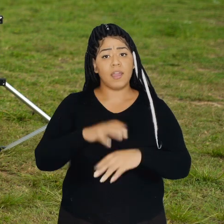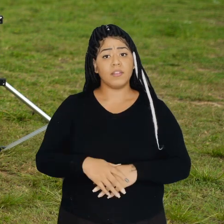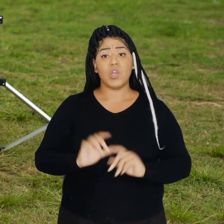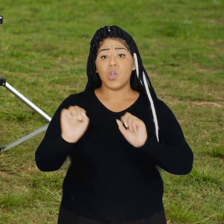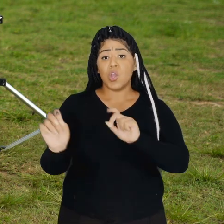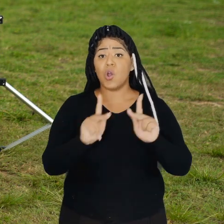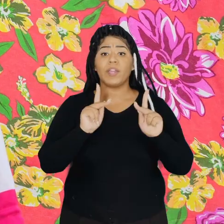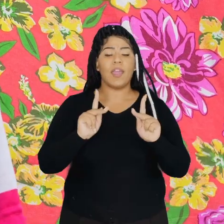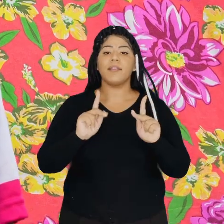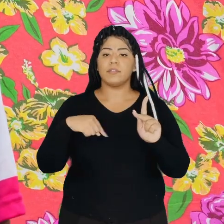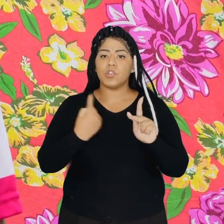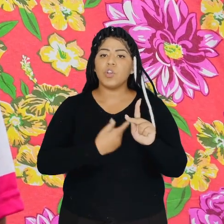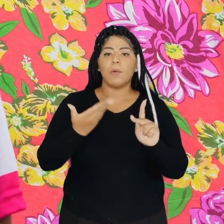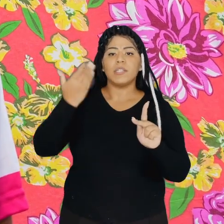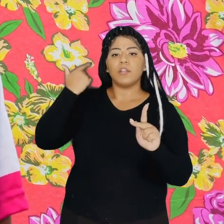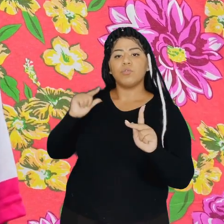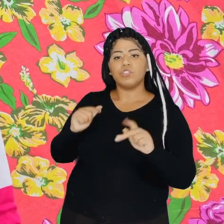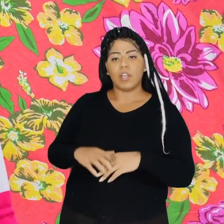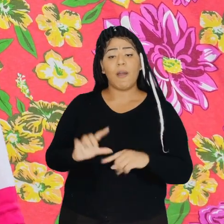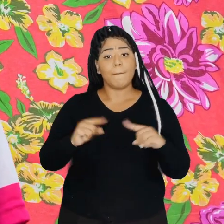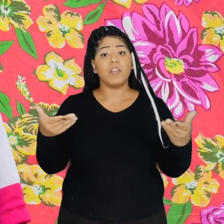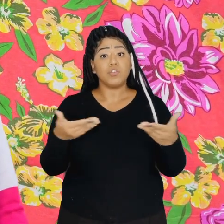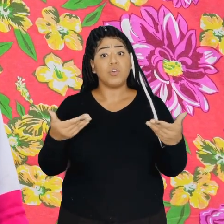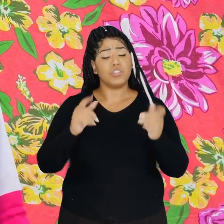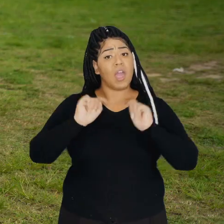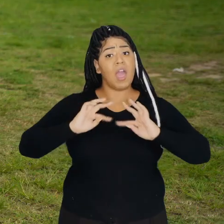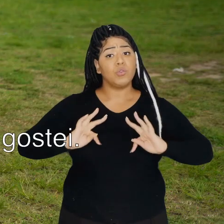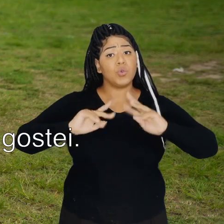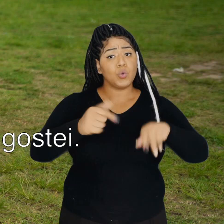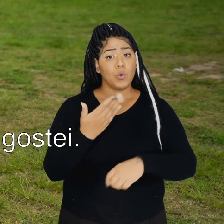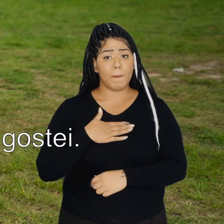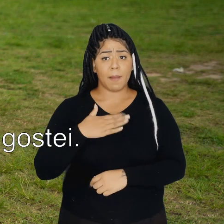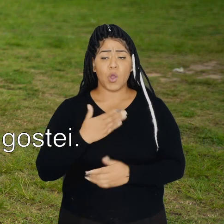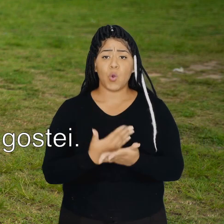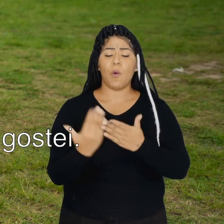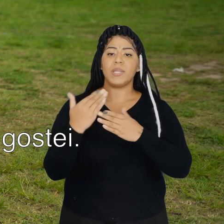tempos passados não ter representado. O futebol, para mim, é tudo. Aí